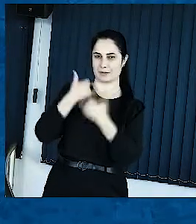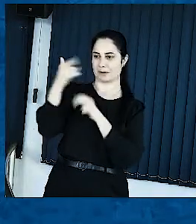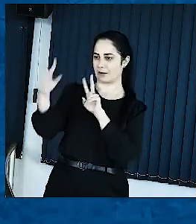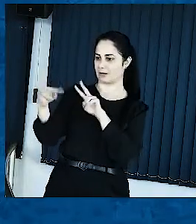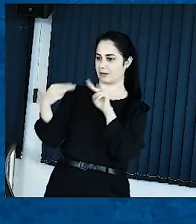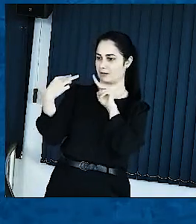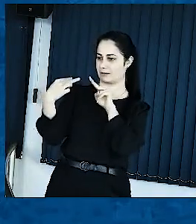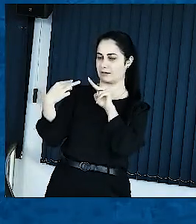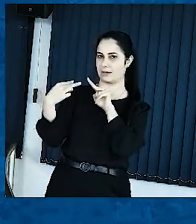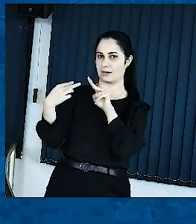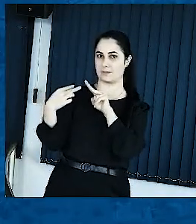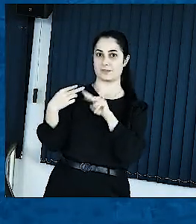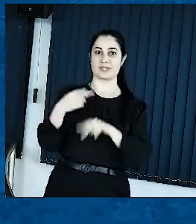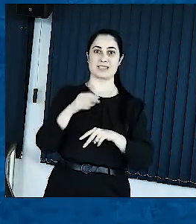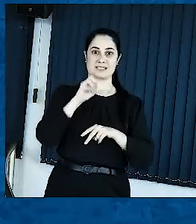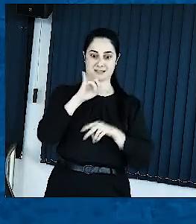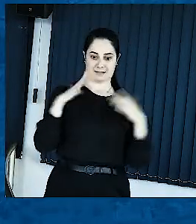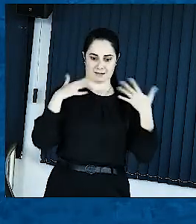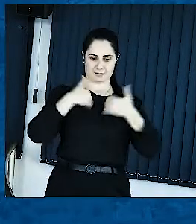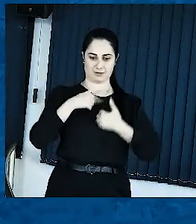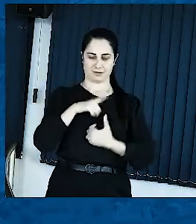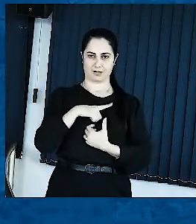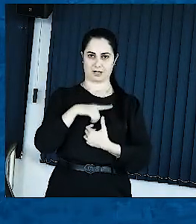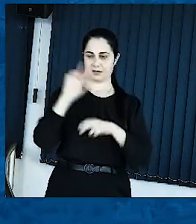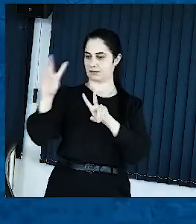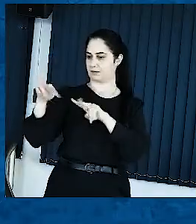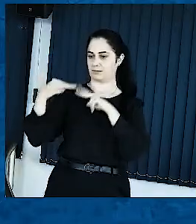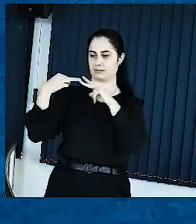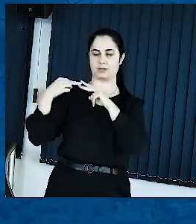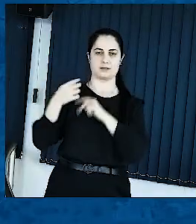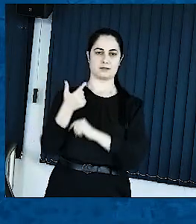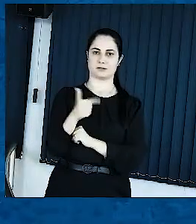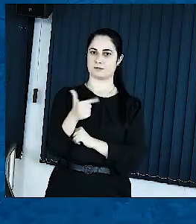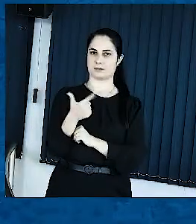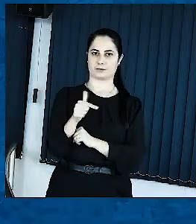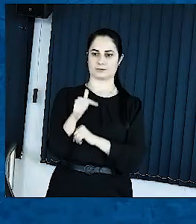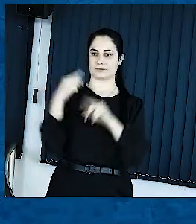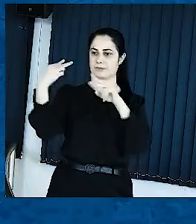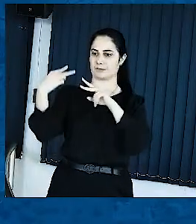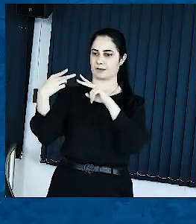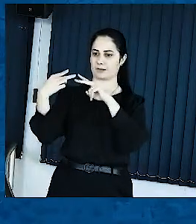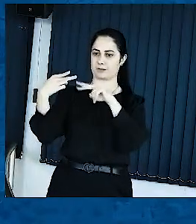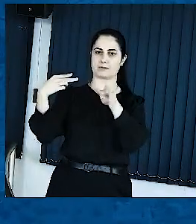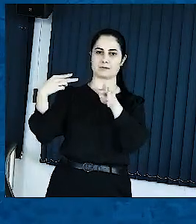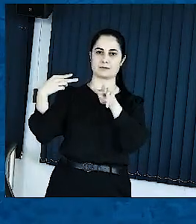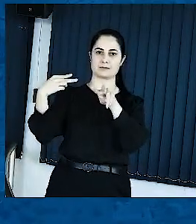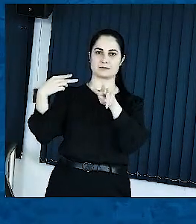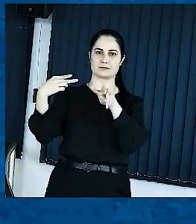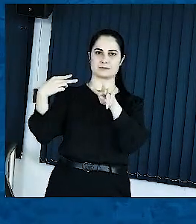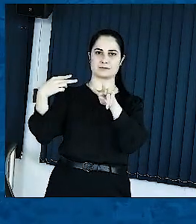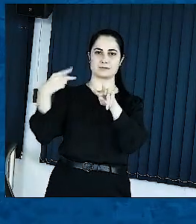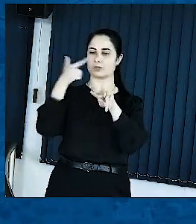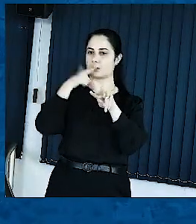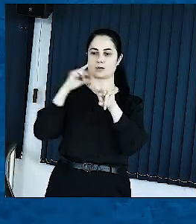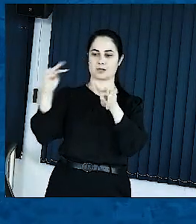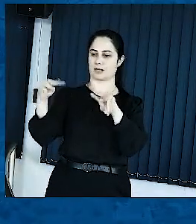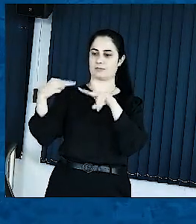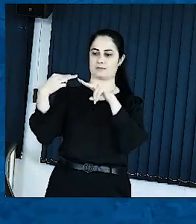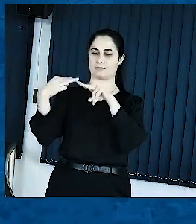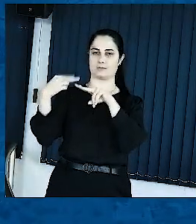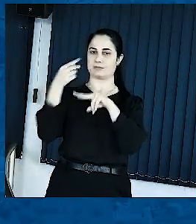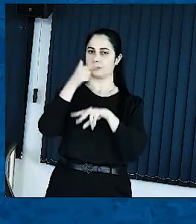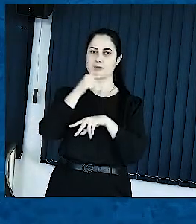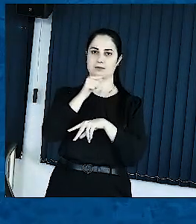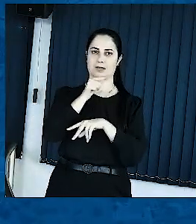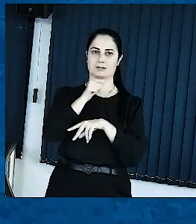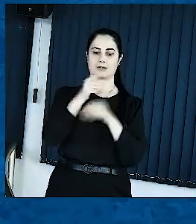olhando no olho. Criança que tem autismo, ela não olha no olho. Ela desvia, ela não sustenta. E isso